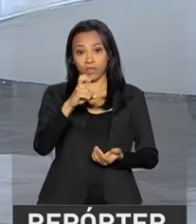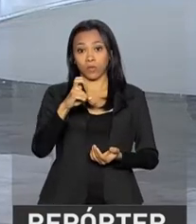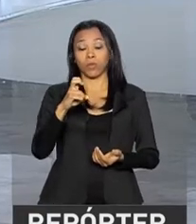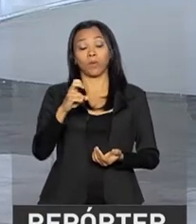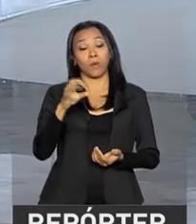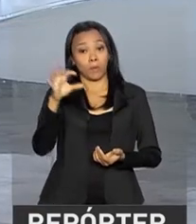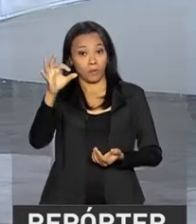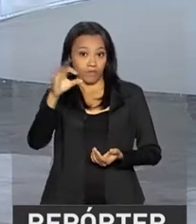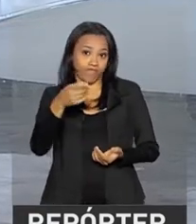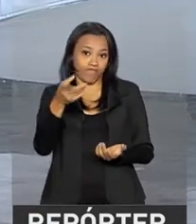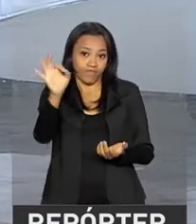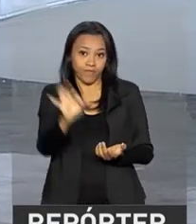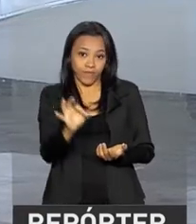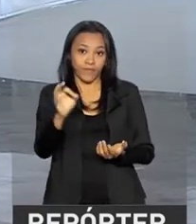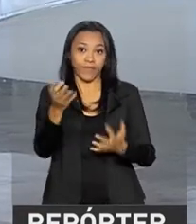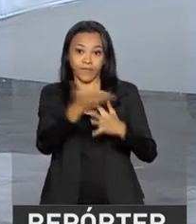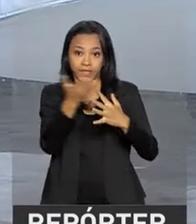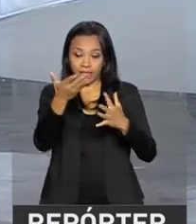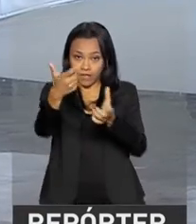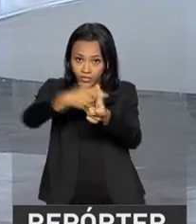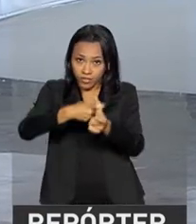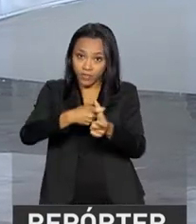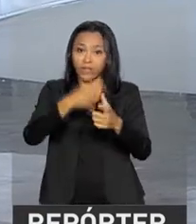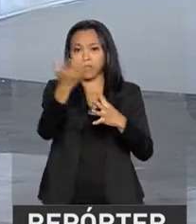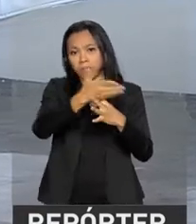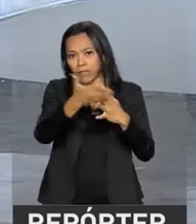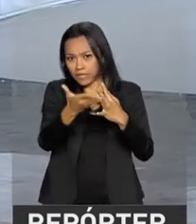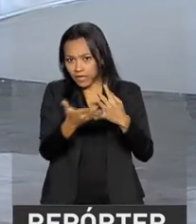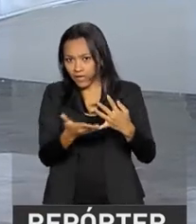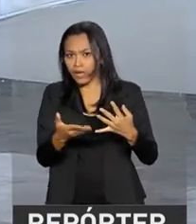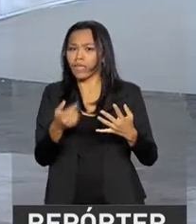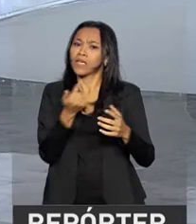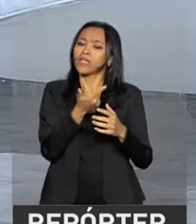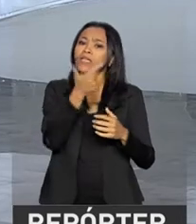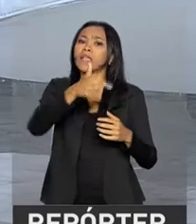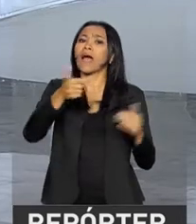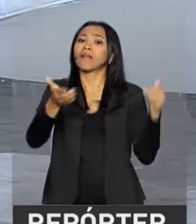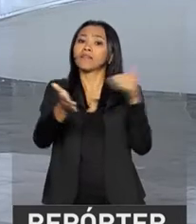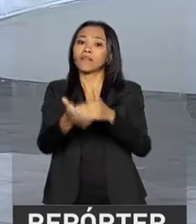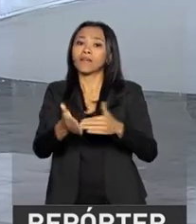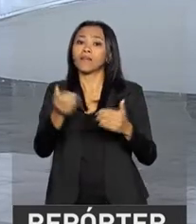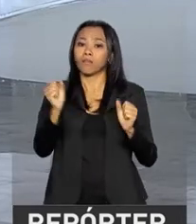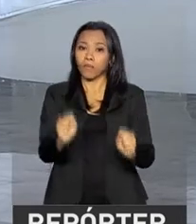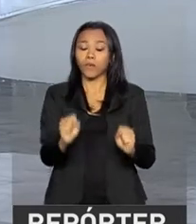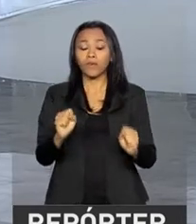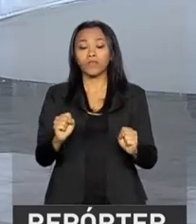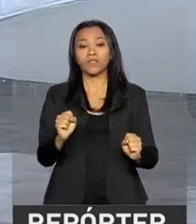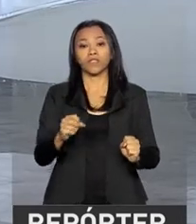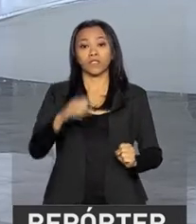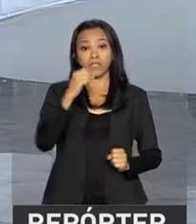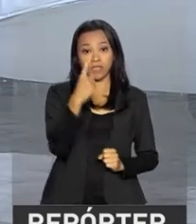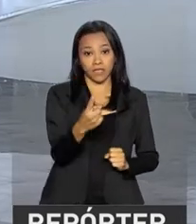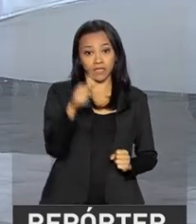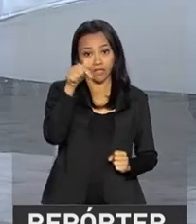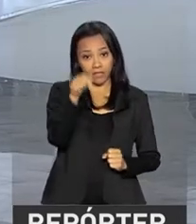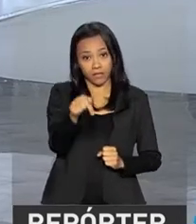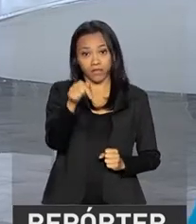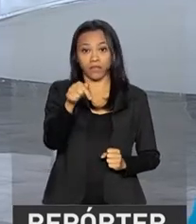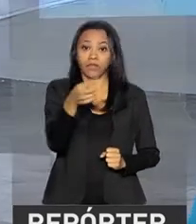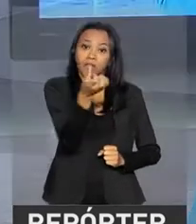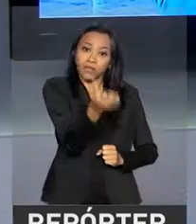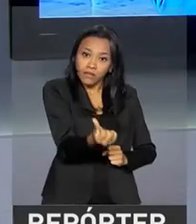parcelas e o restante do débito vai poder ser parcelado em até cento e setenta e seis prestações